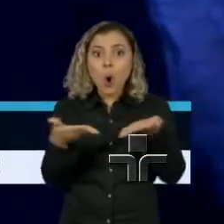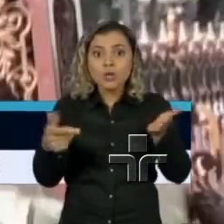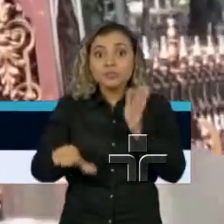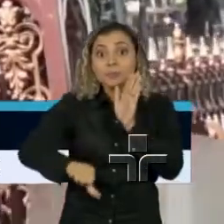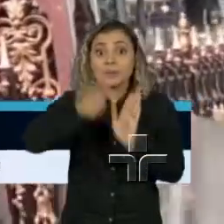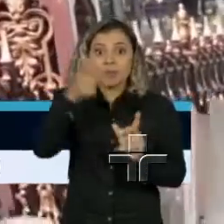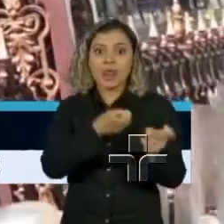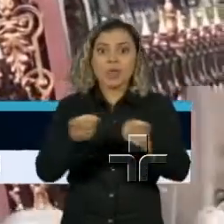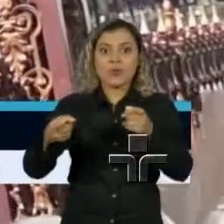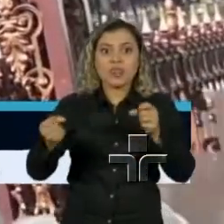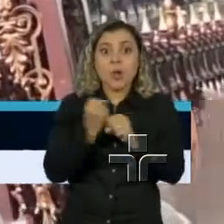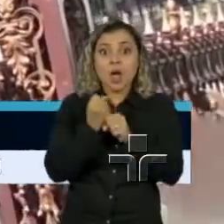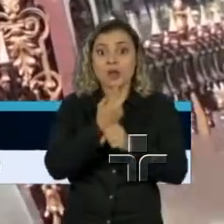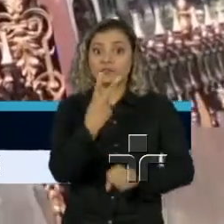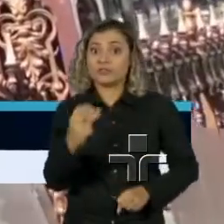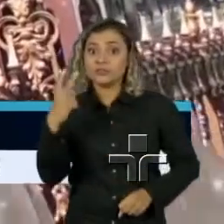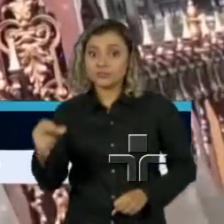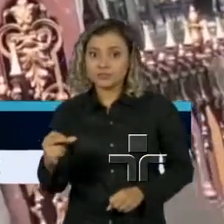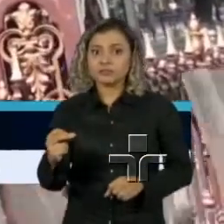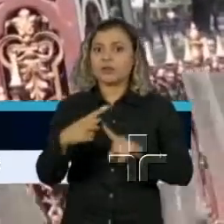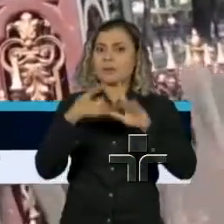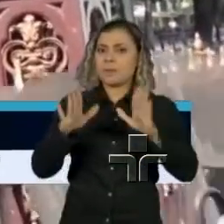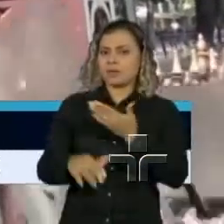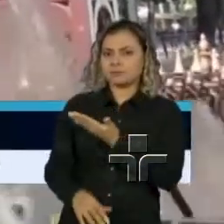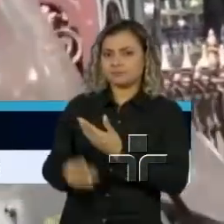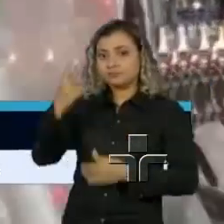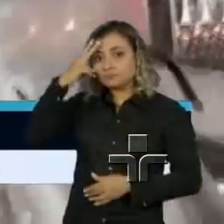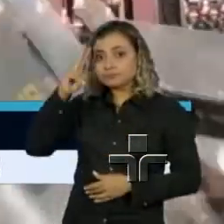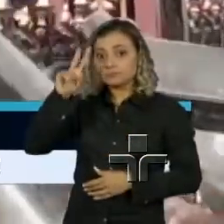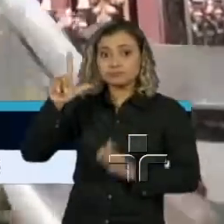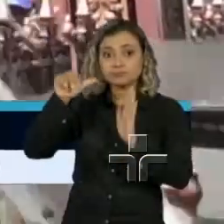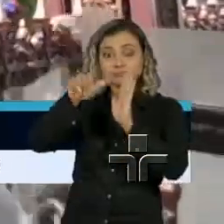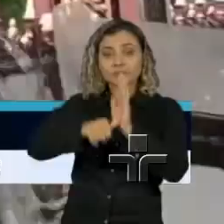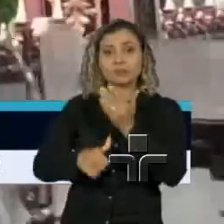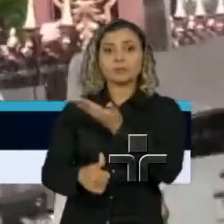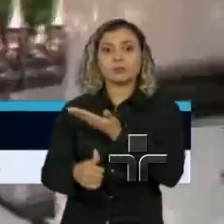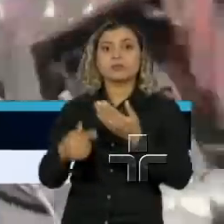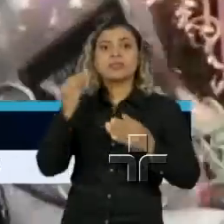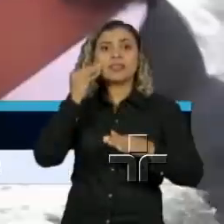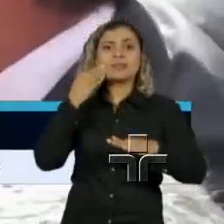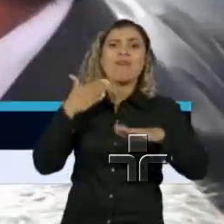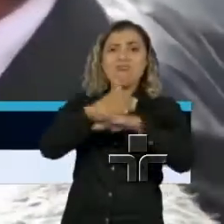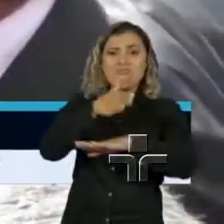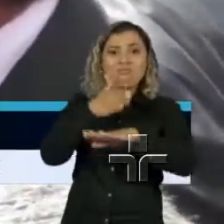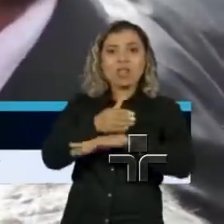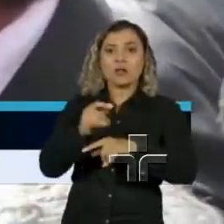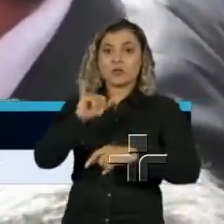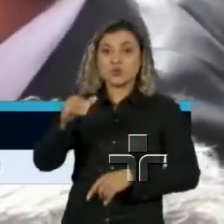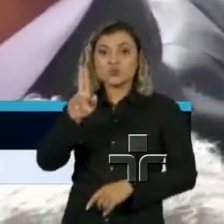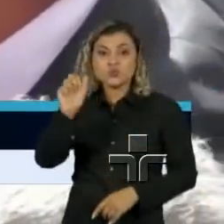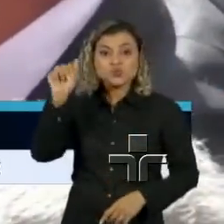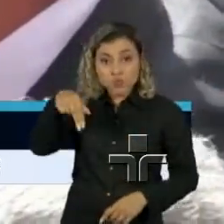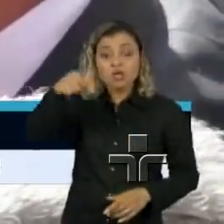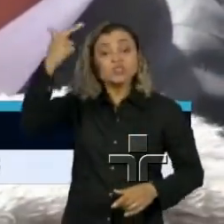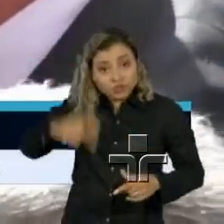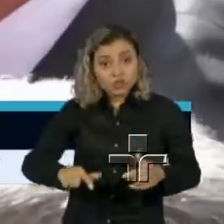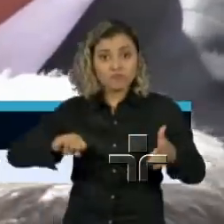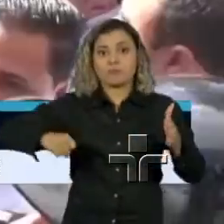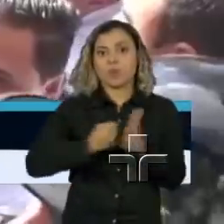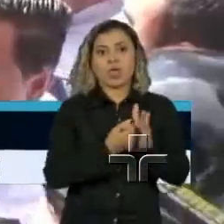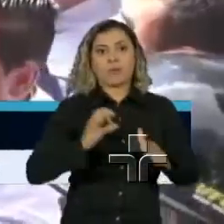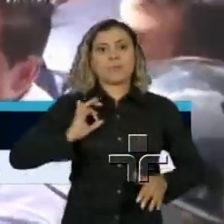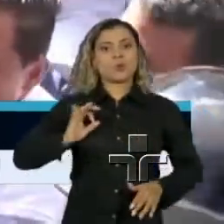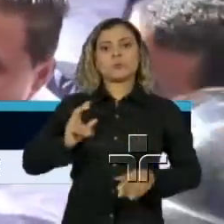ano. 2 dias depois de tentar pular o portão da Assembleia Nacional, Guaidó foi barrado de novo pela